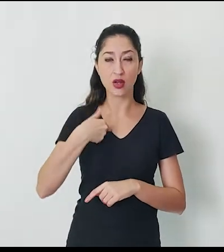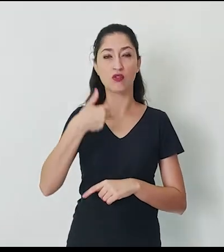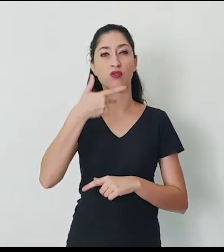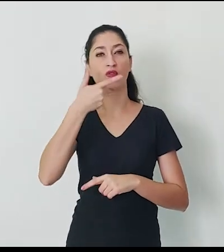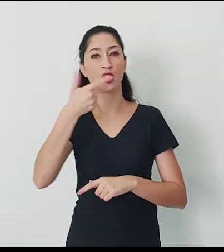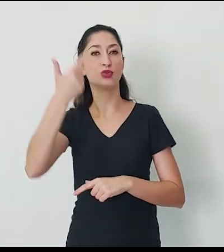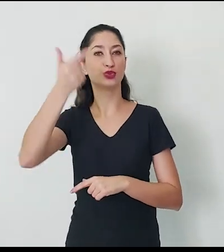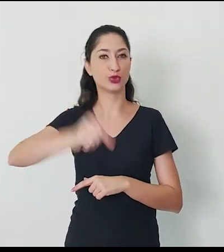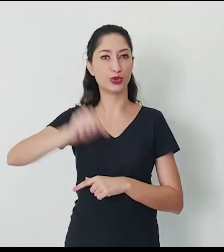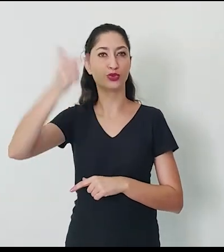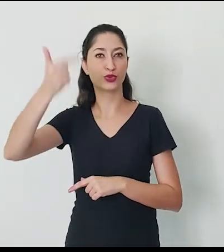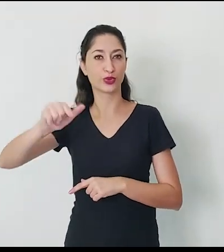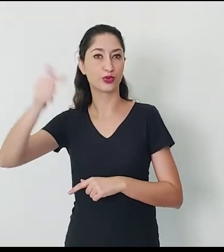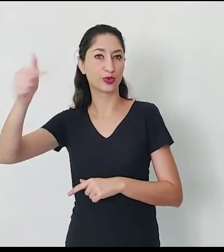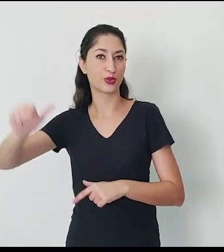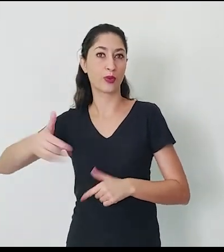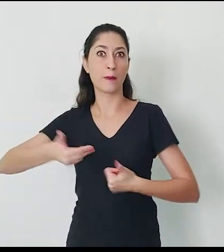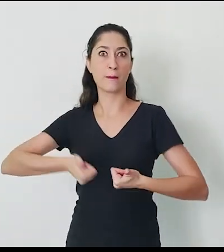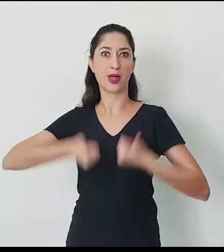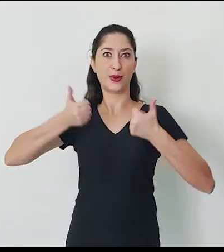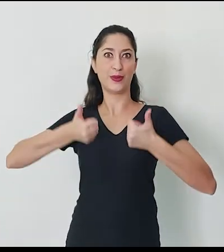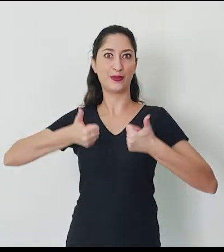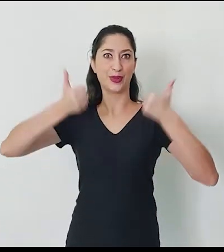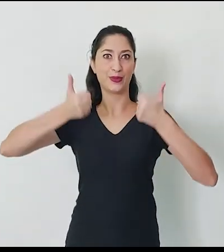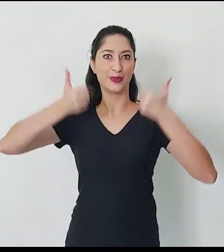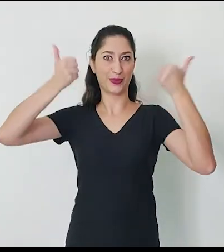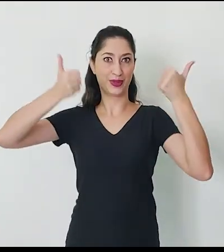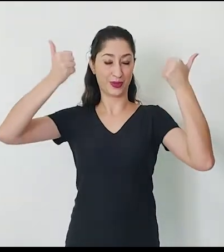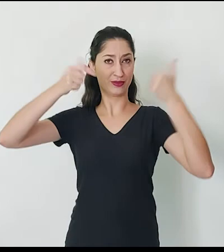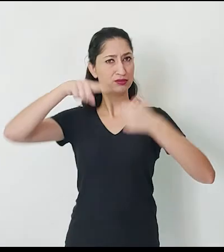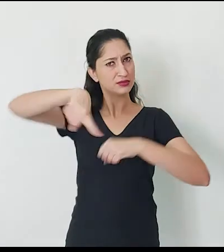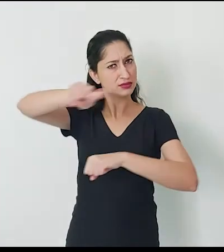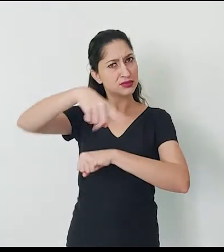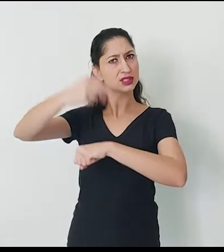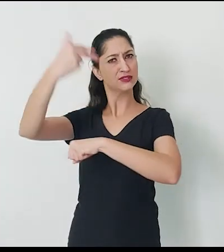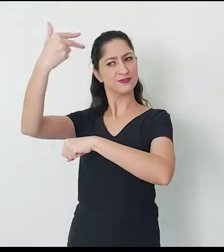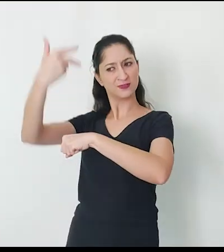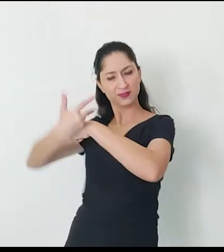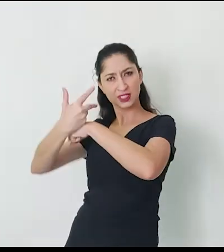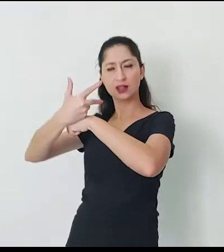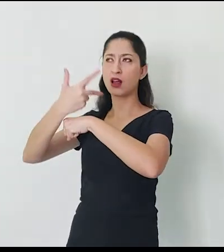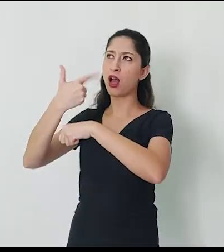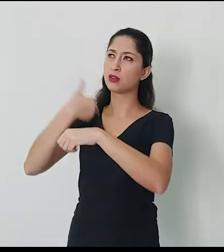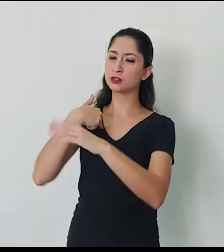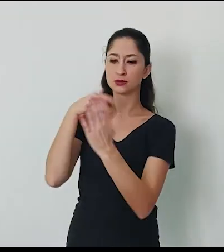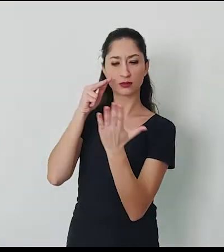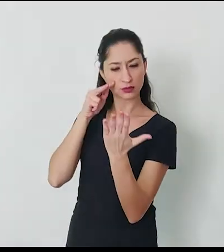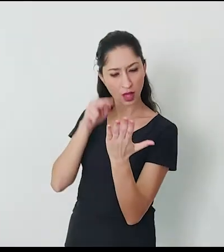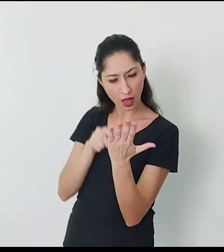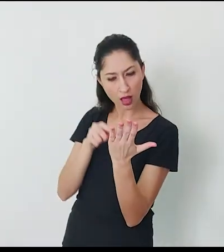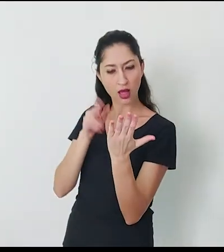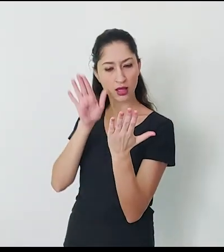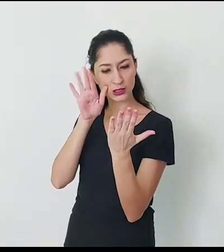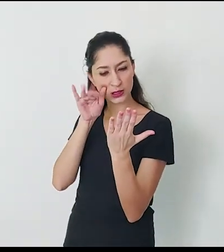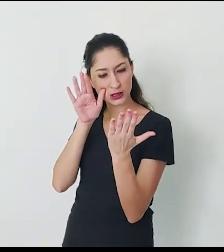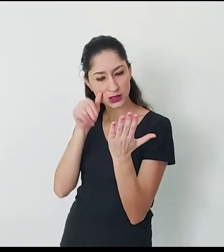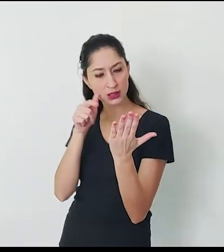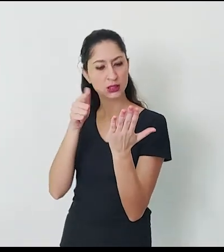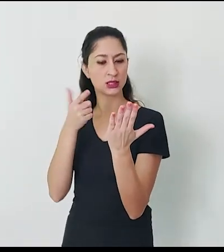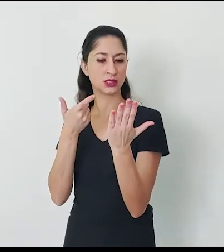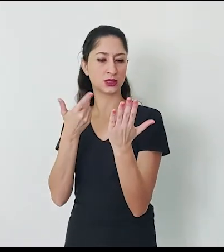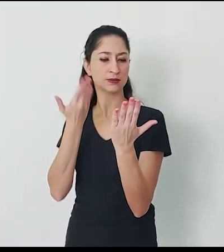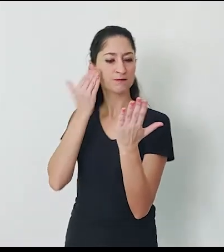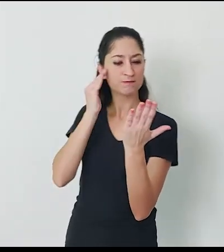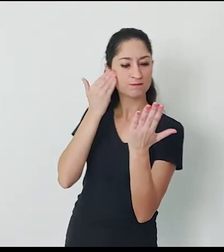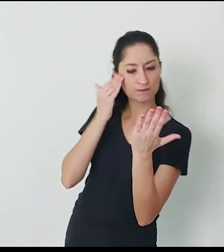faço melhor, né? Essa é a intenção. Então, gente, gravem seus processos para que a gente possa estar melhorando e